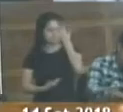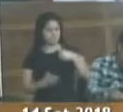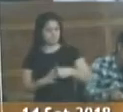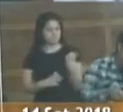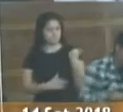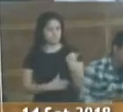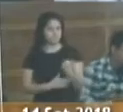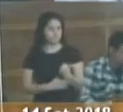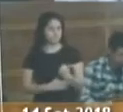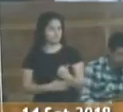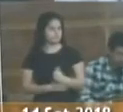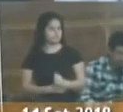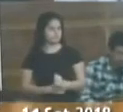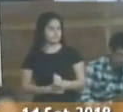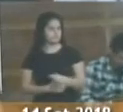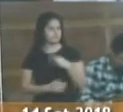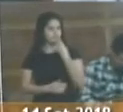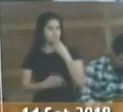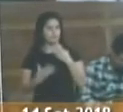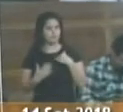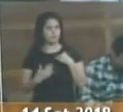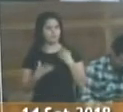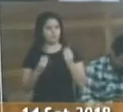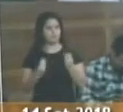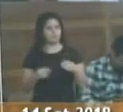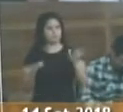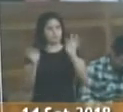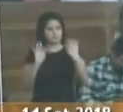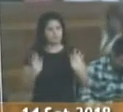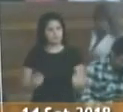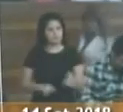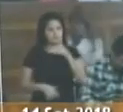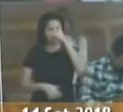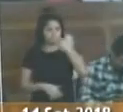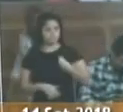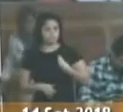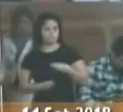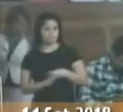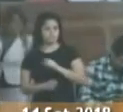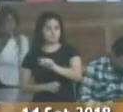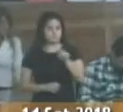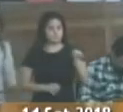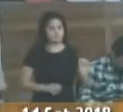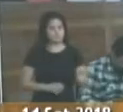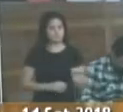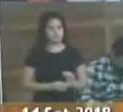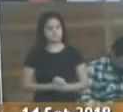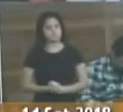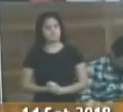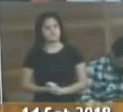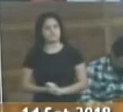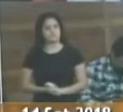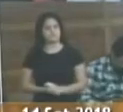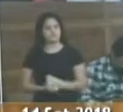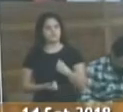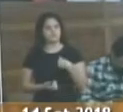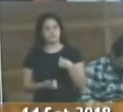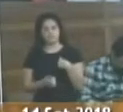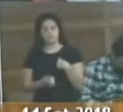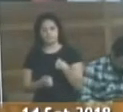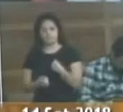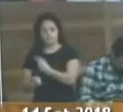lugar, e dizer que eu estou muito feliz com a presença de cada um de vocês. Eu fui